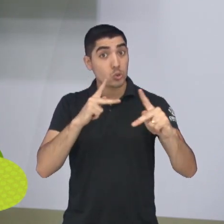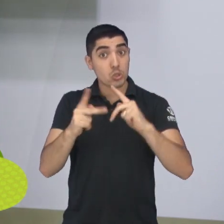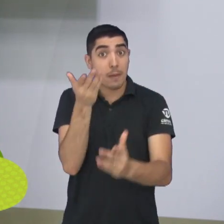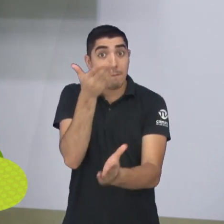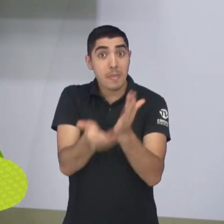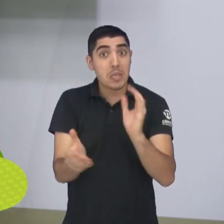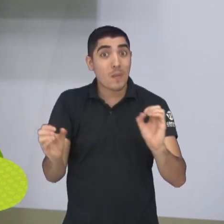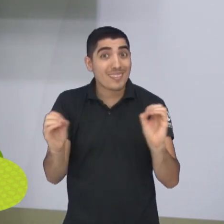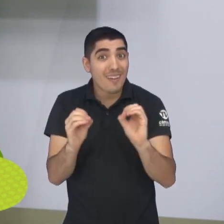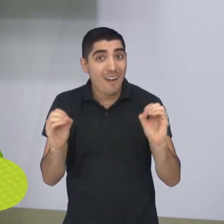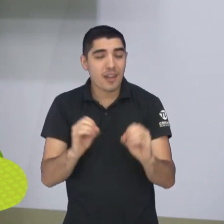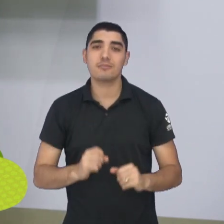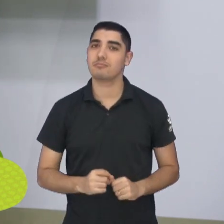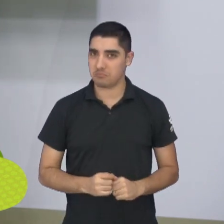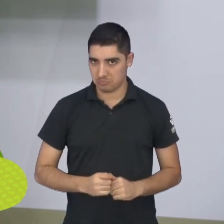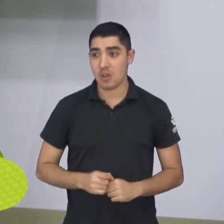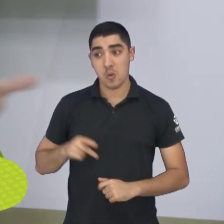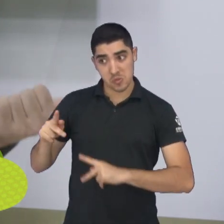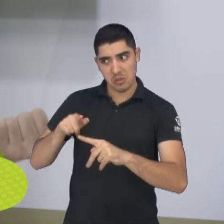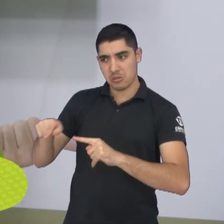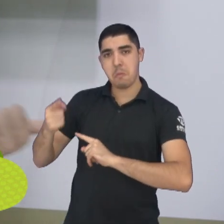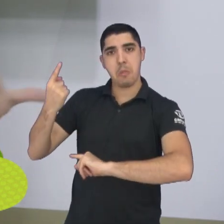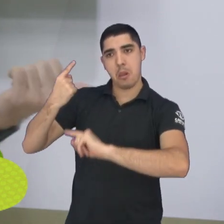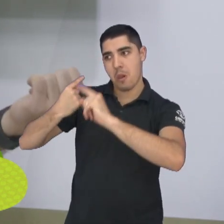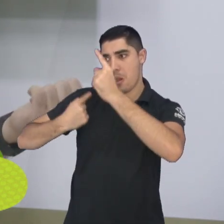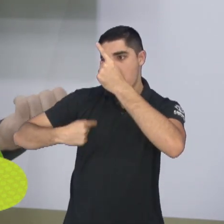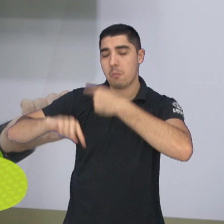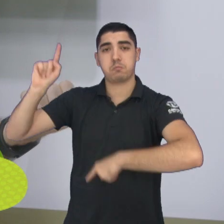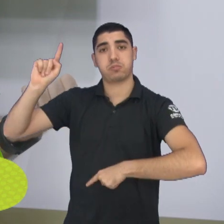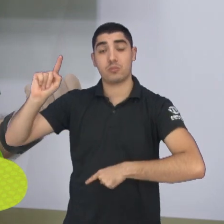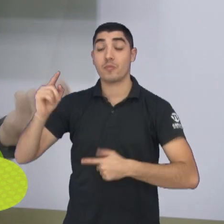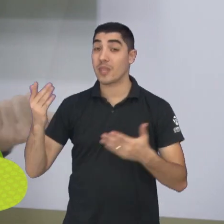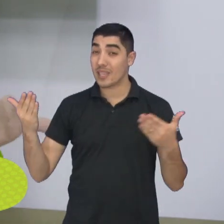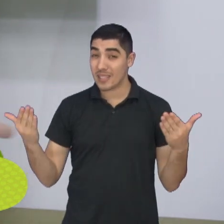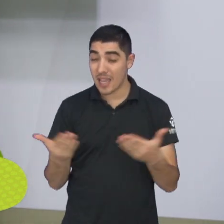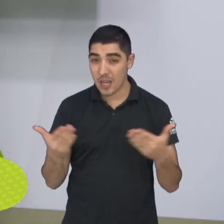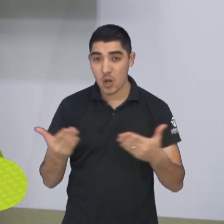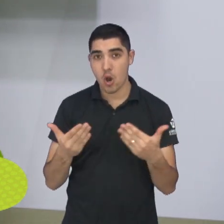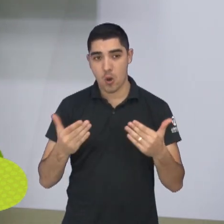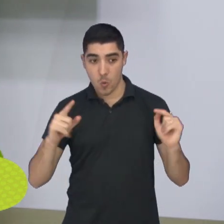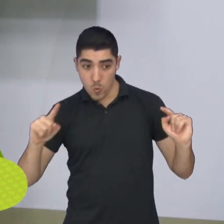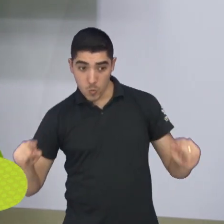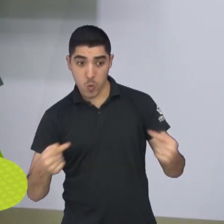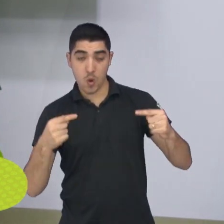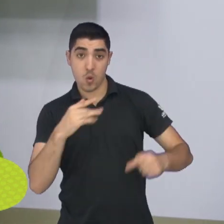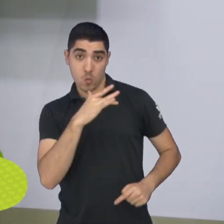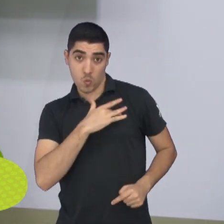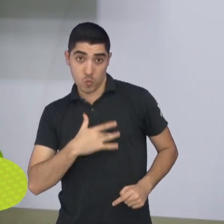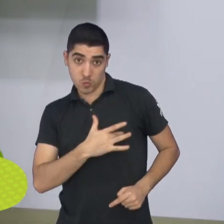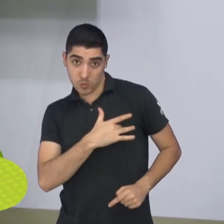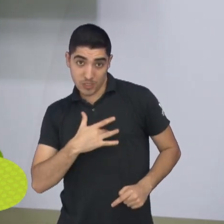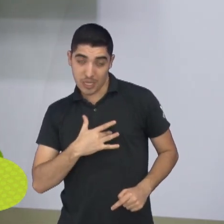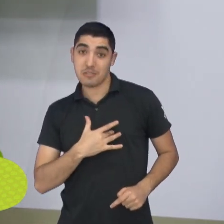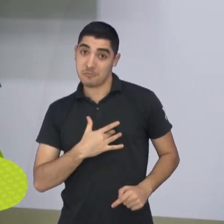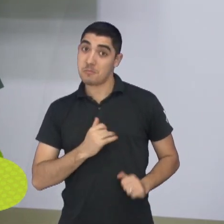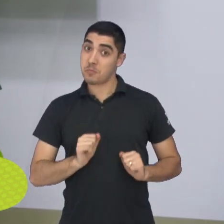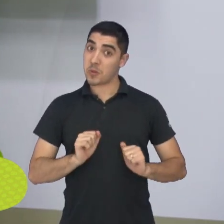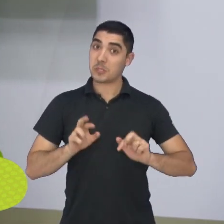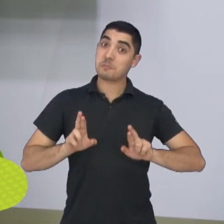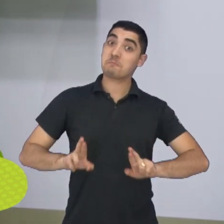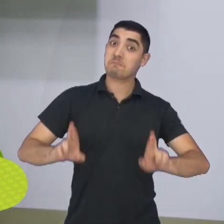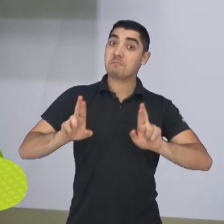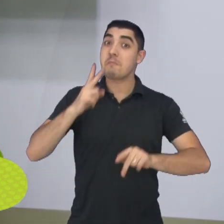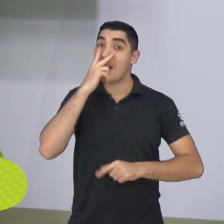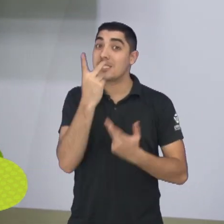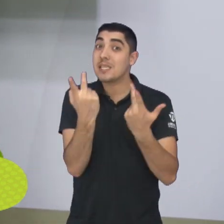José vem nesse embalo aí, e essa penúltima rodada, né, contra o Cruzeiro pode já ser, a gente pode chamar de uma final antecipada aí.